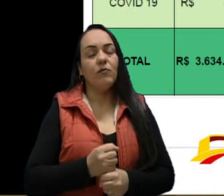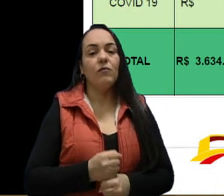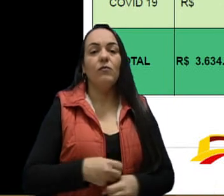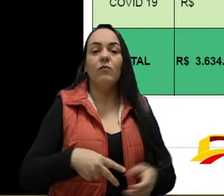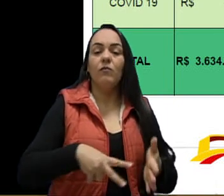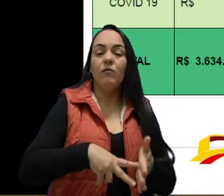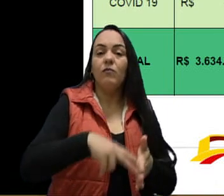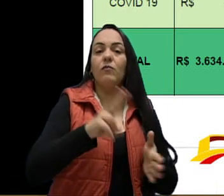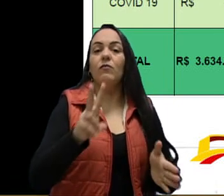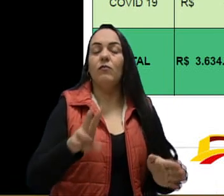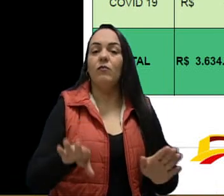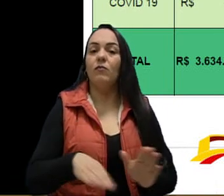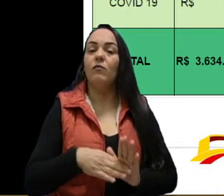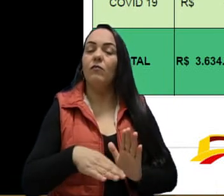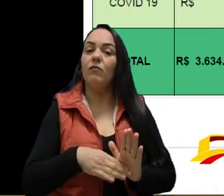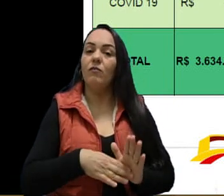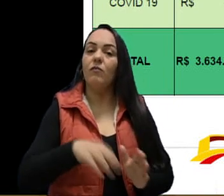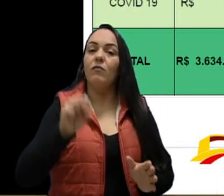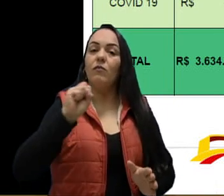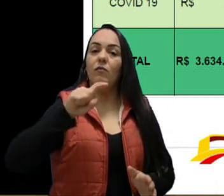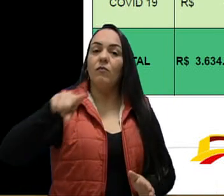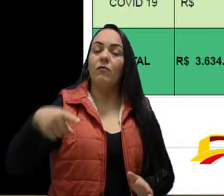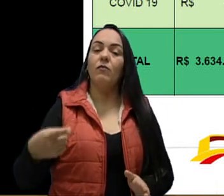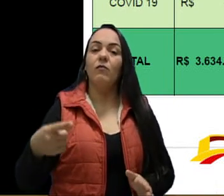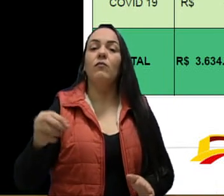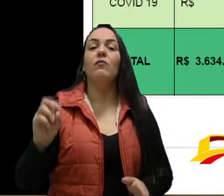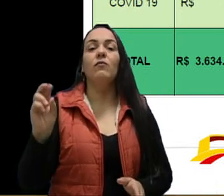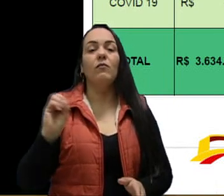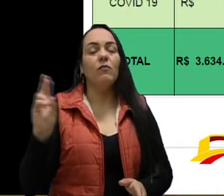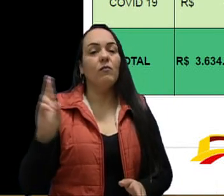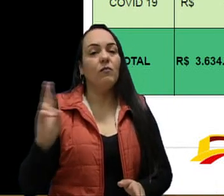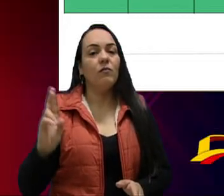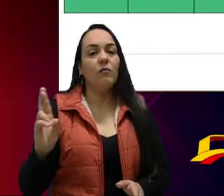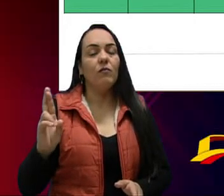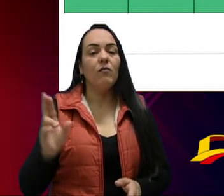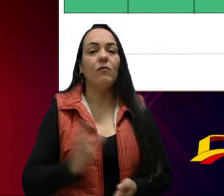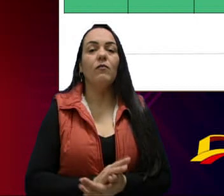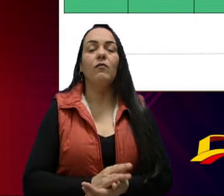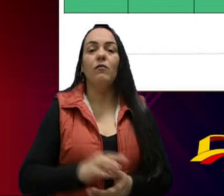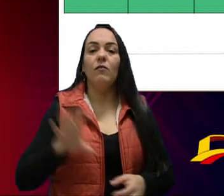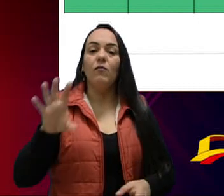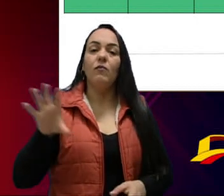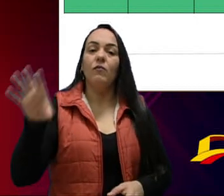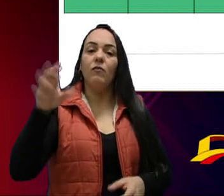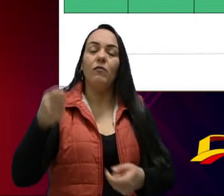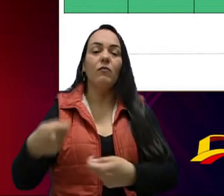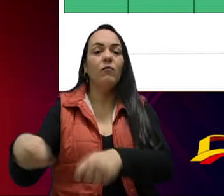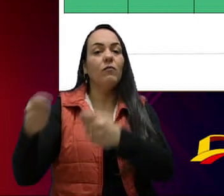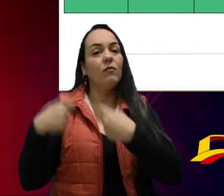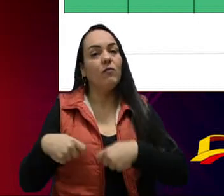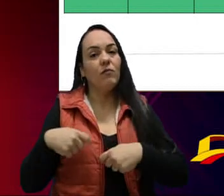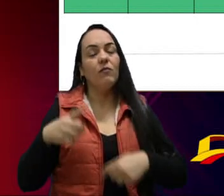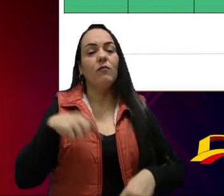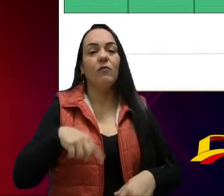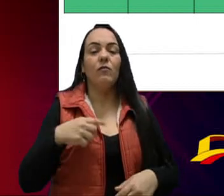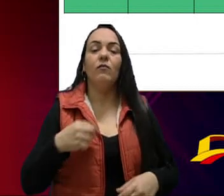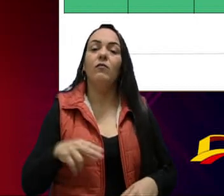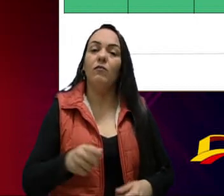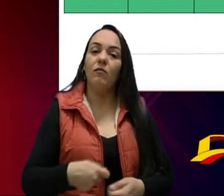fonte dois no valor de oito milhões de 54 mil que o estado repassou empenhado